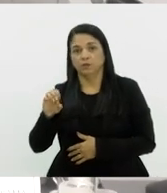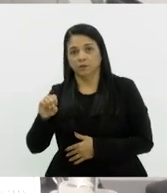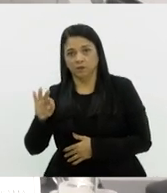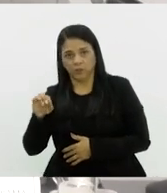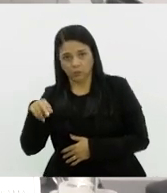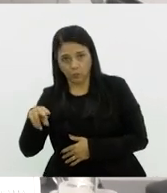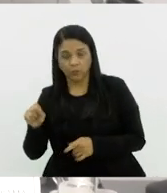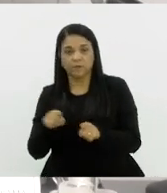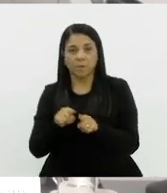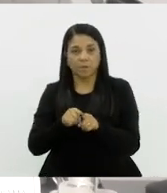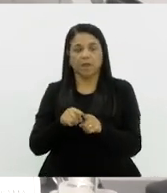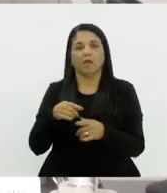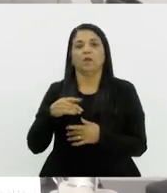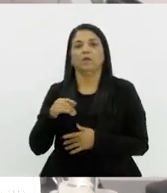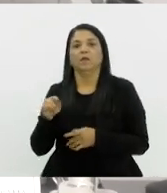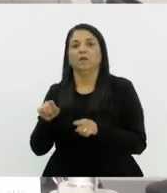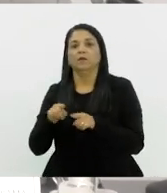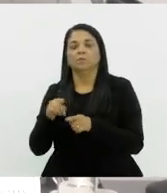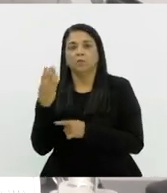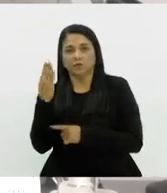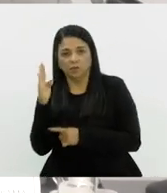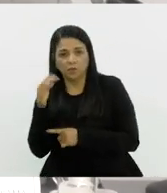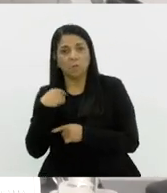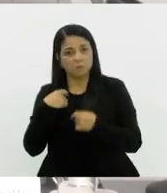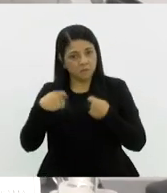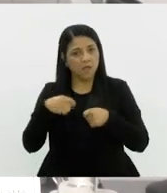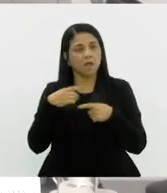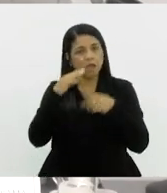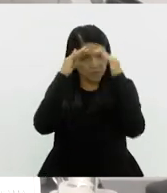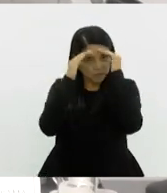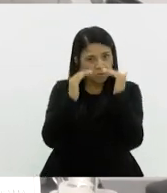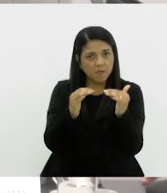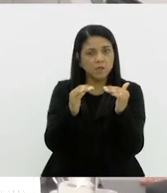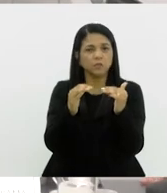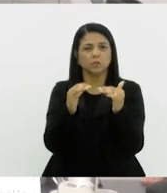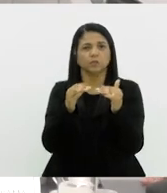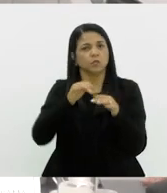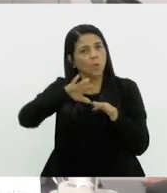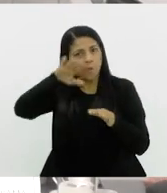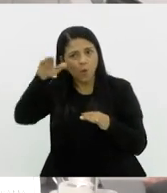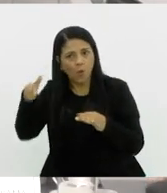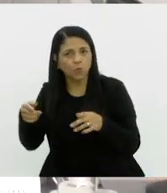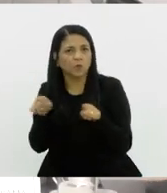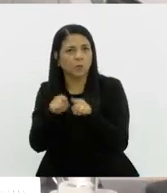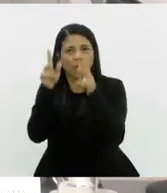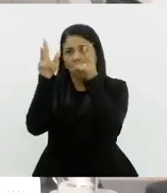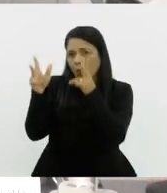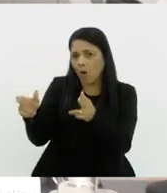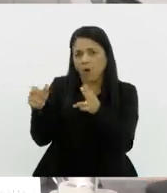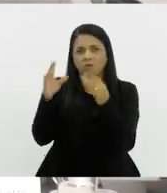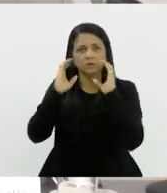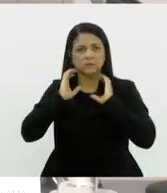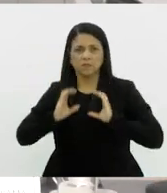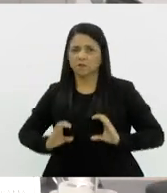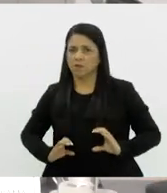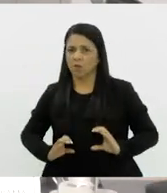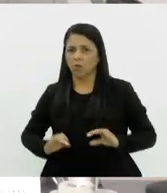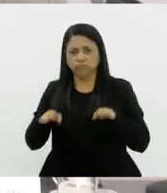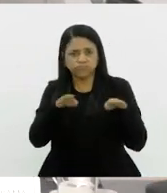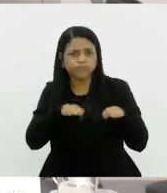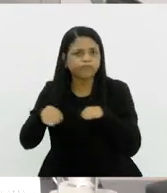que ser respeitado em cima do Alemão, da Rocinha e do Dona Marta. Todos os cidadãos são iguais, ou deveriam